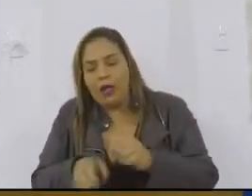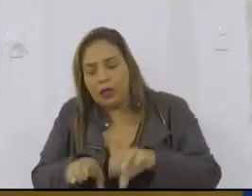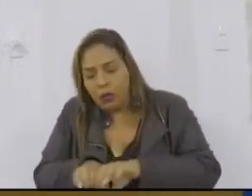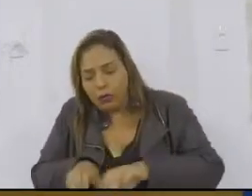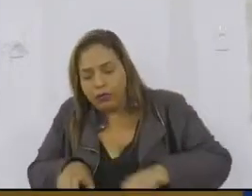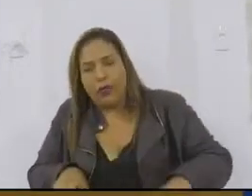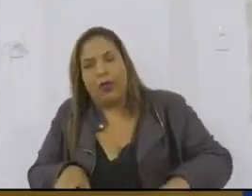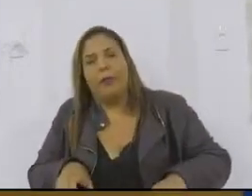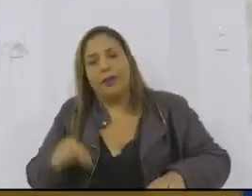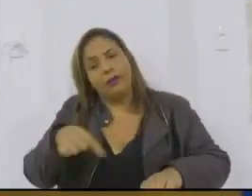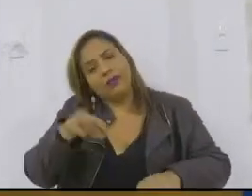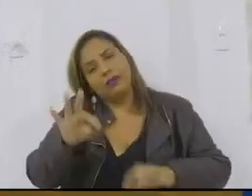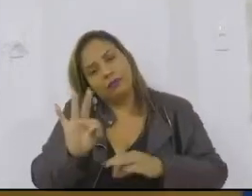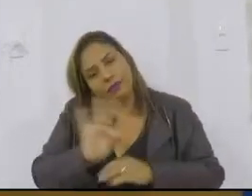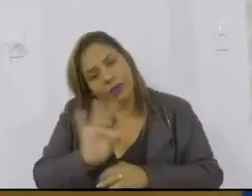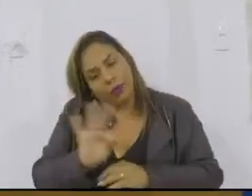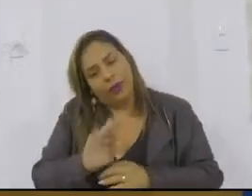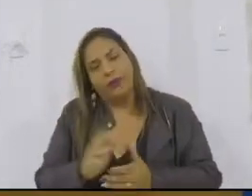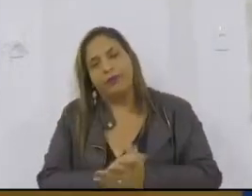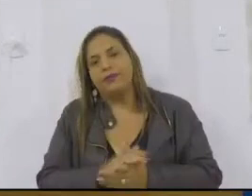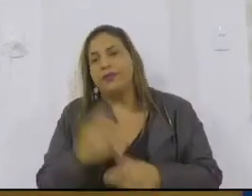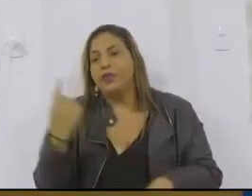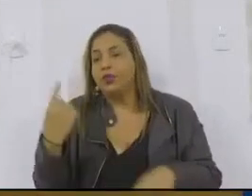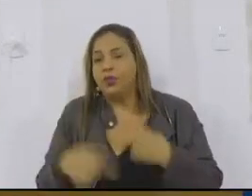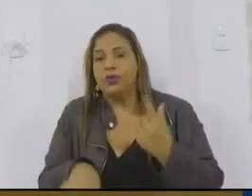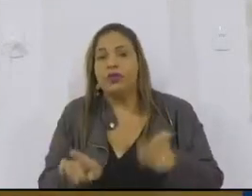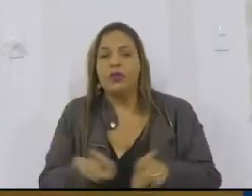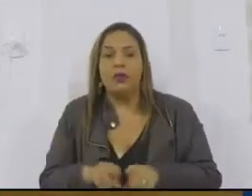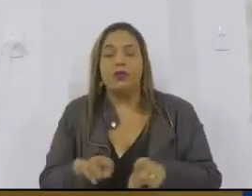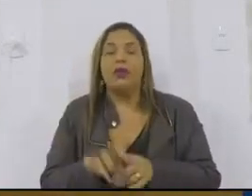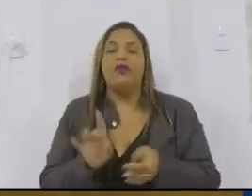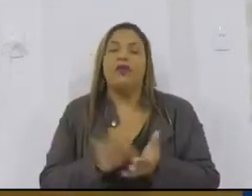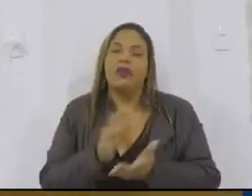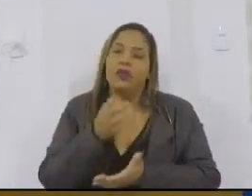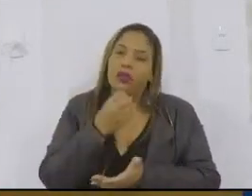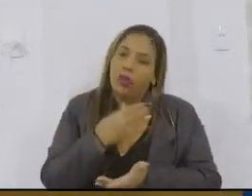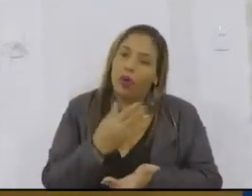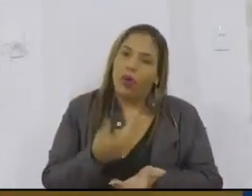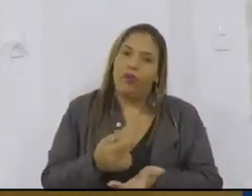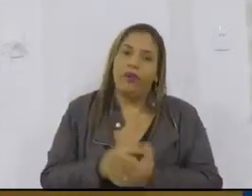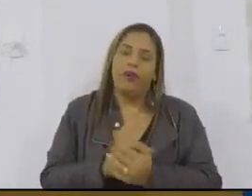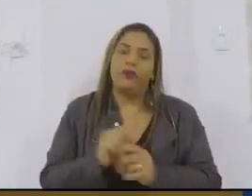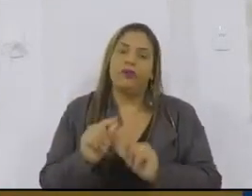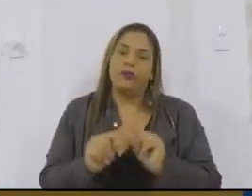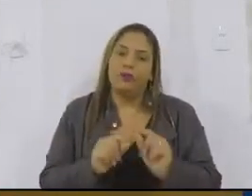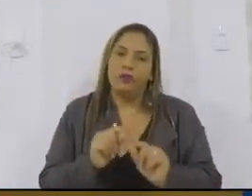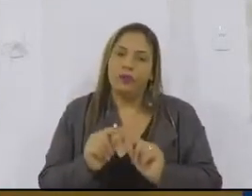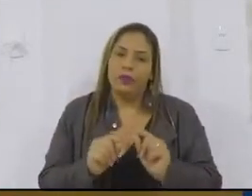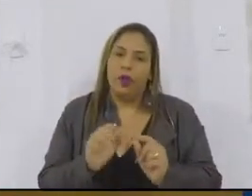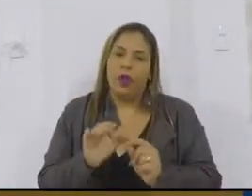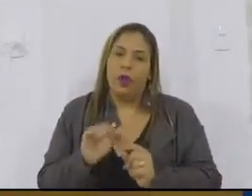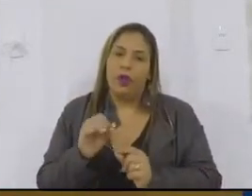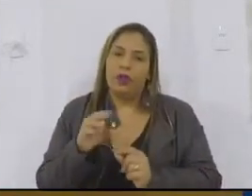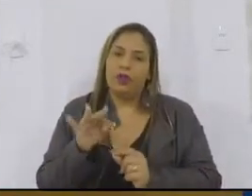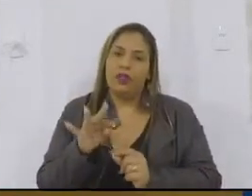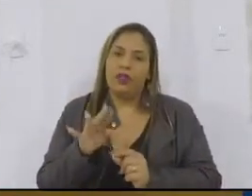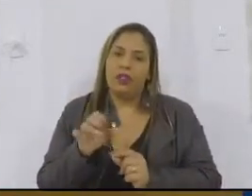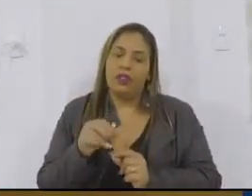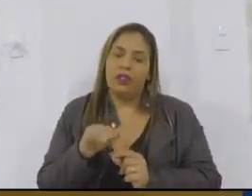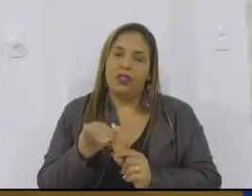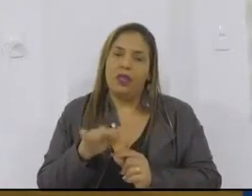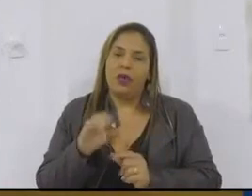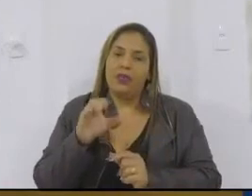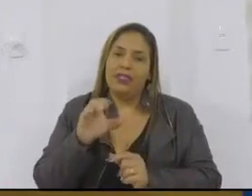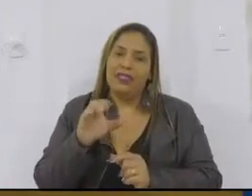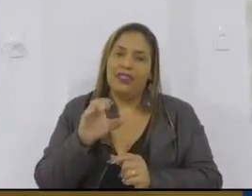e vai também discutir bem com a nossa nova realidade, né, com a concessão da SEDAI, ou